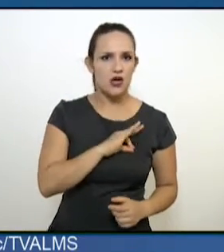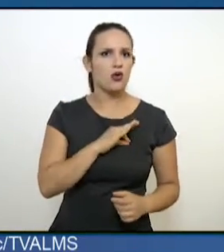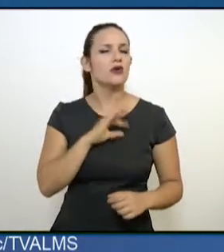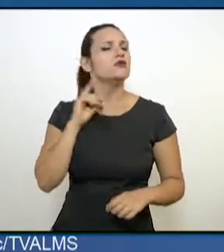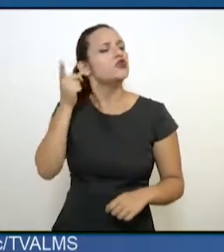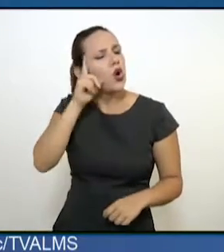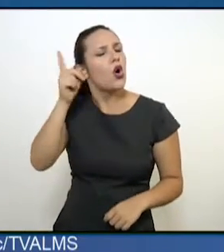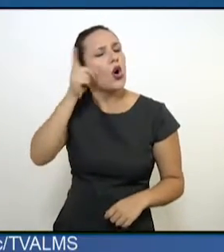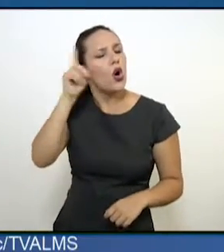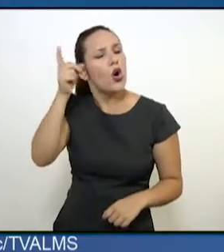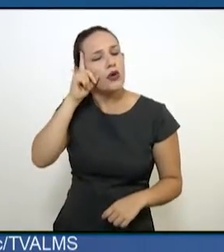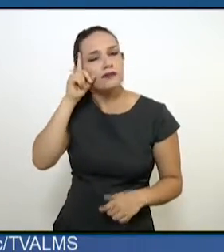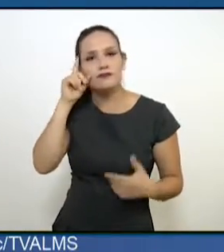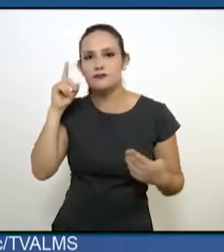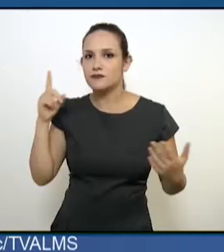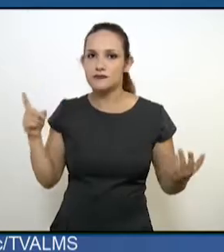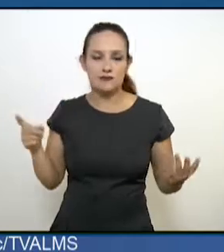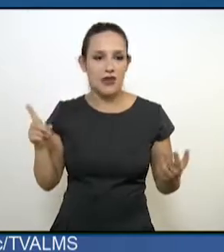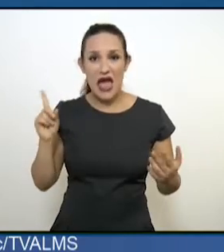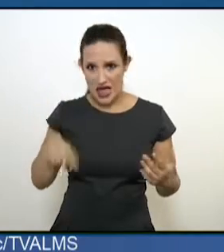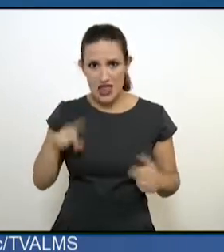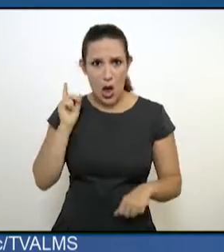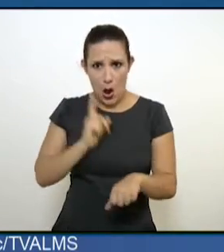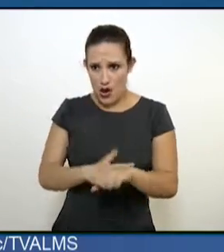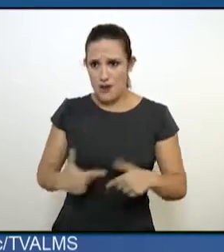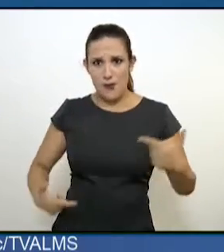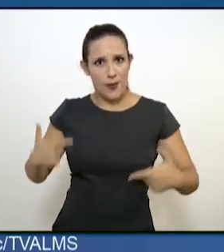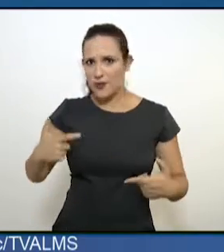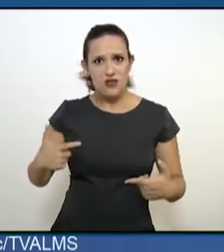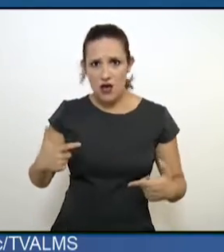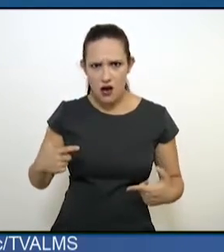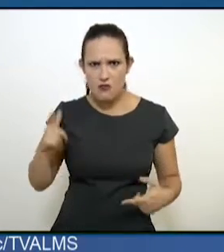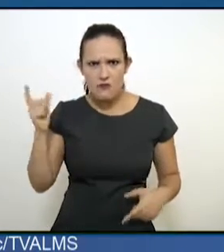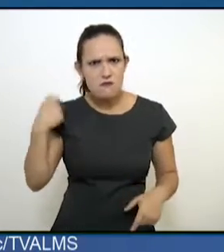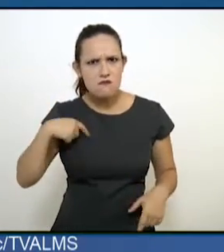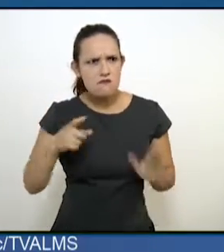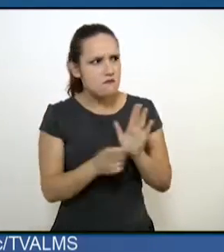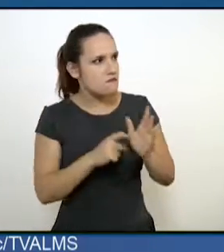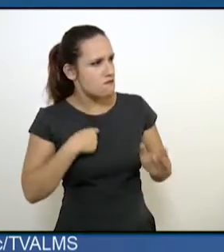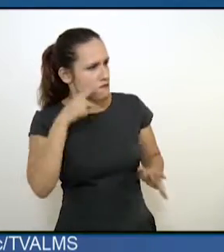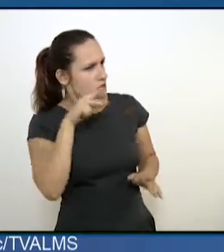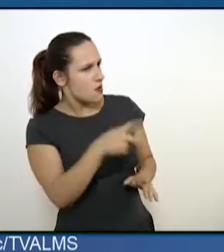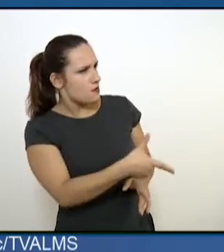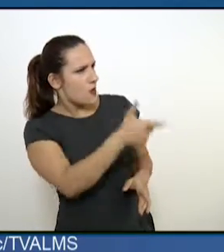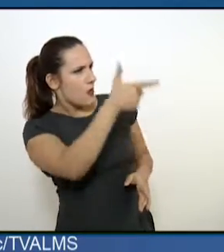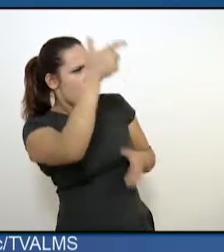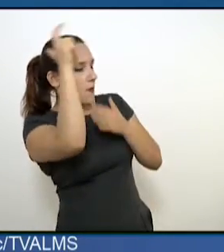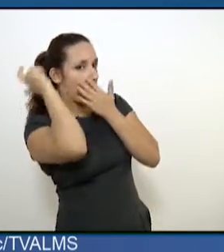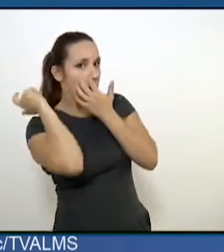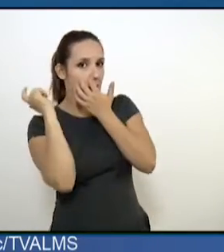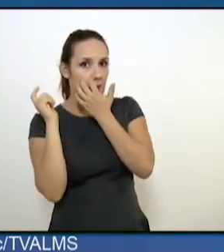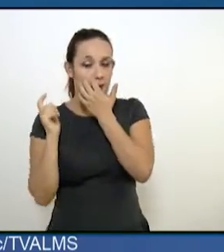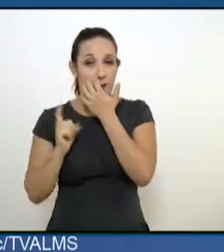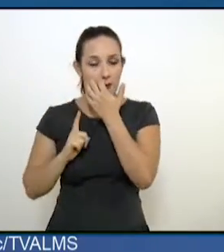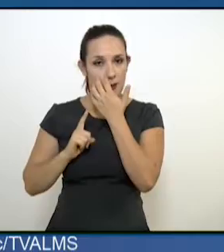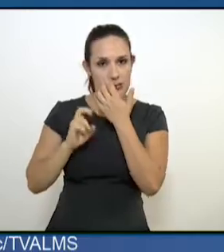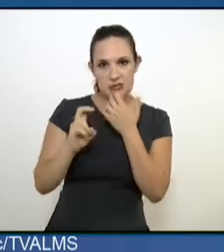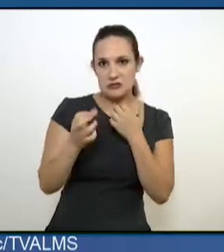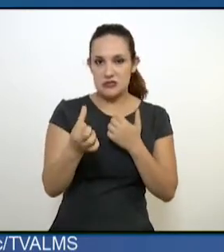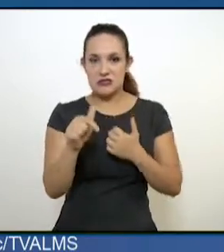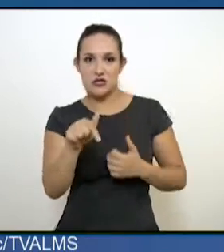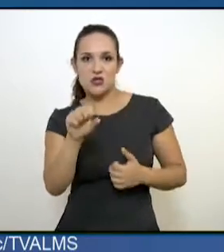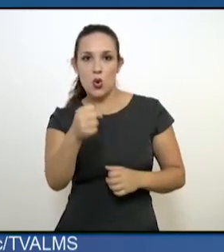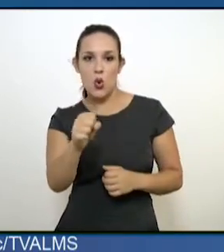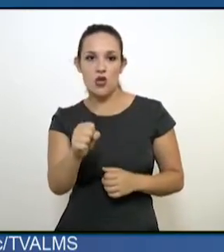dia. E não é em confronto, não. Covardemente, com 5, 6, 8, 10 traficantes matando